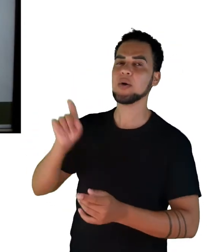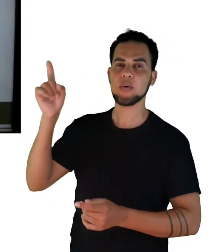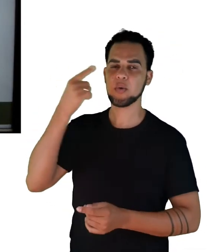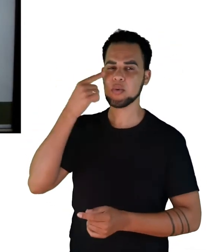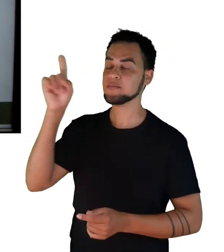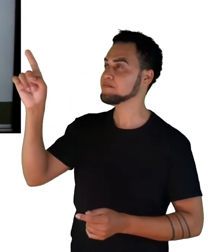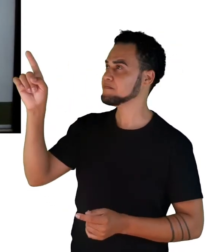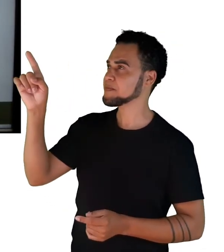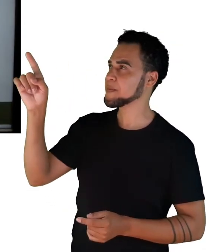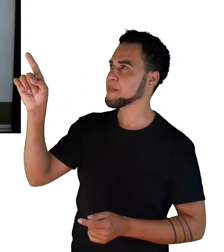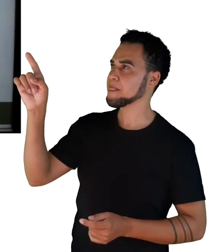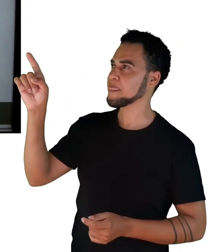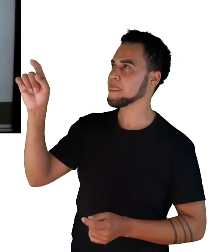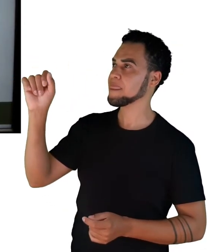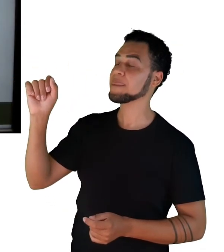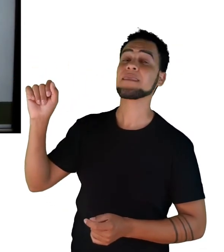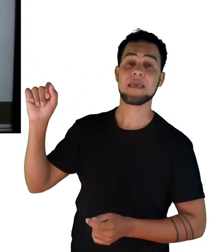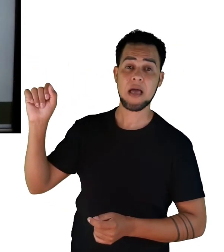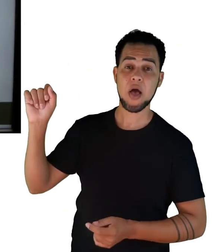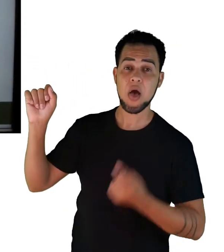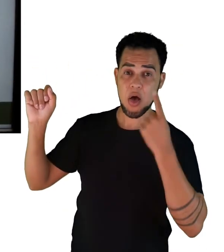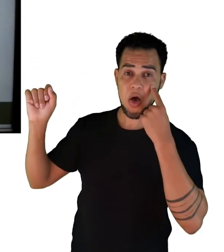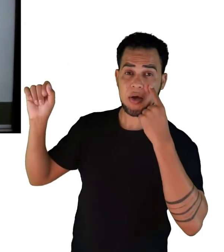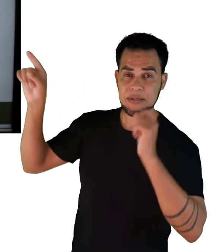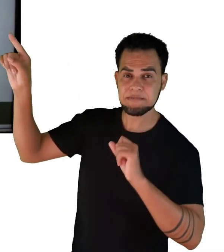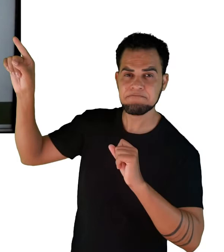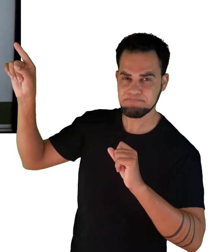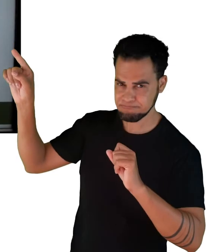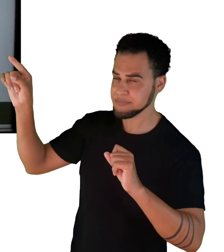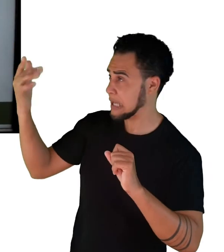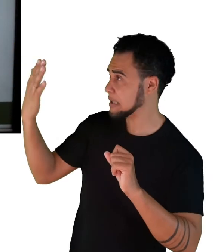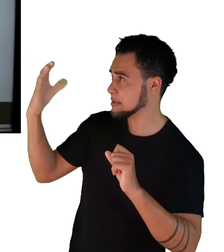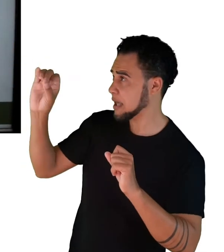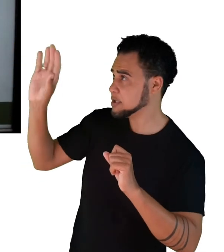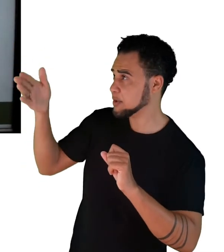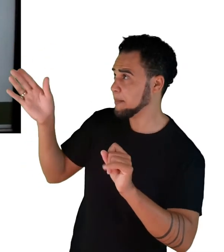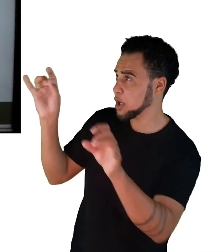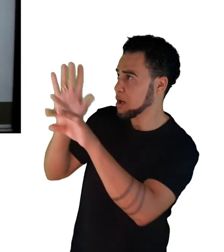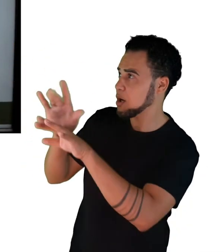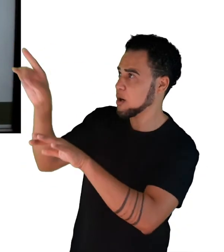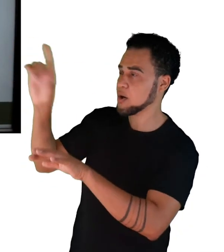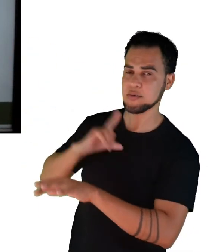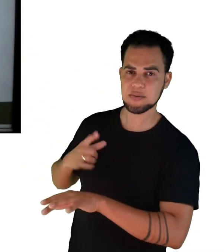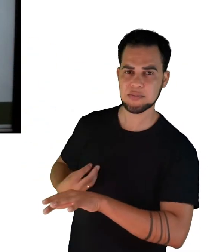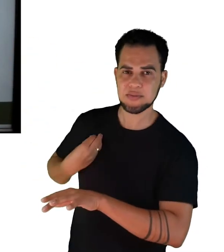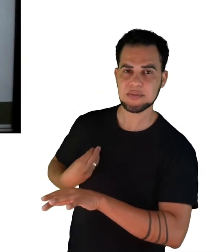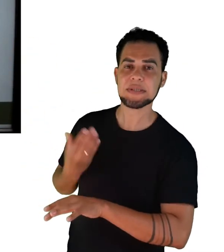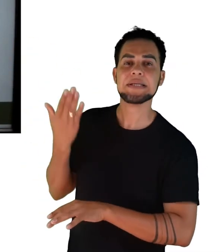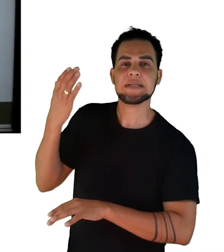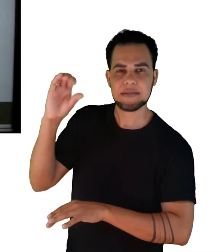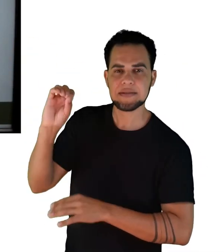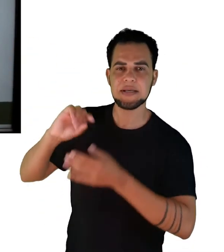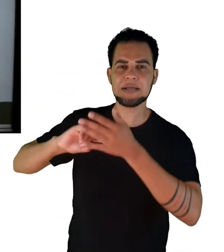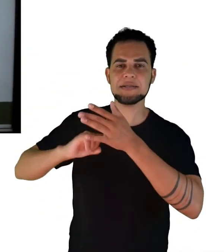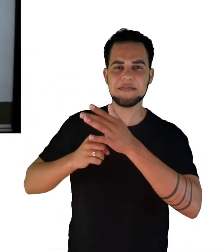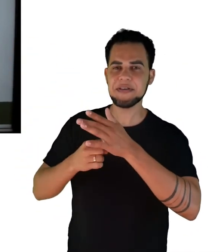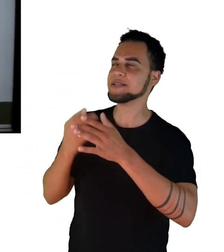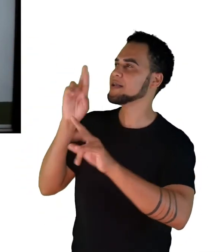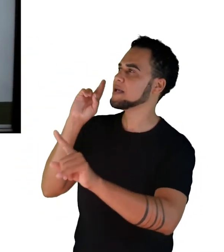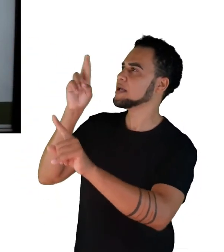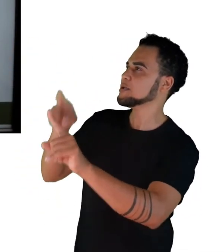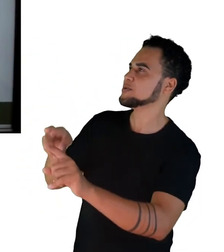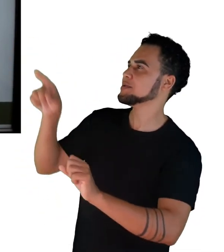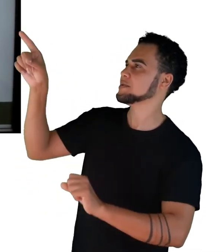ó, esses 10 que já temos ali, 10 vezes esse